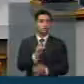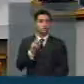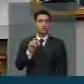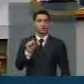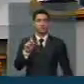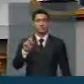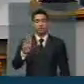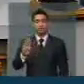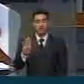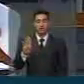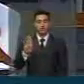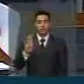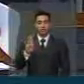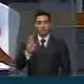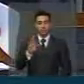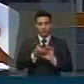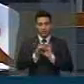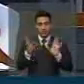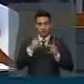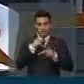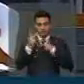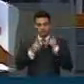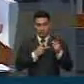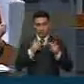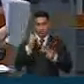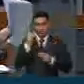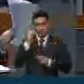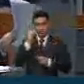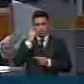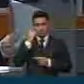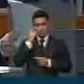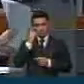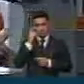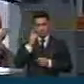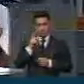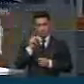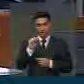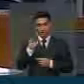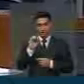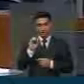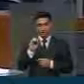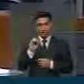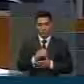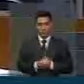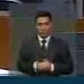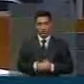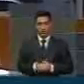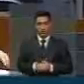PSDB, concedo a palavra ao deputado Paulo Abiakel.